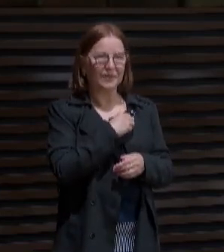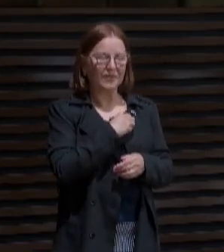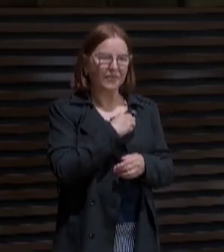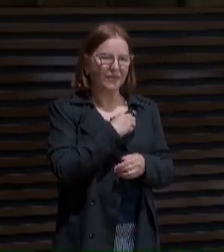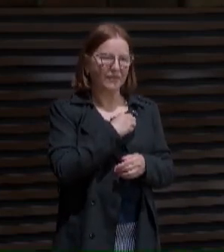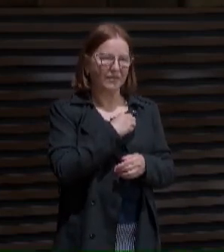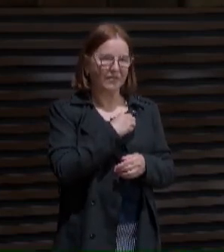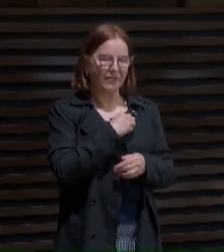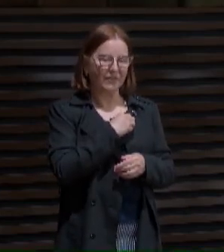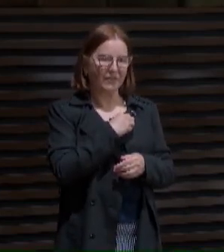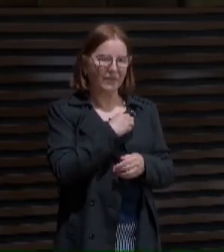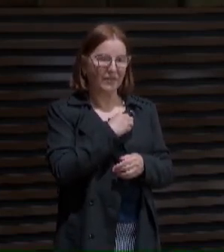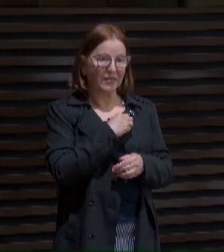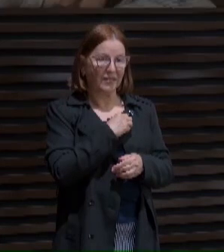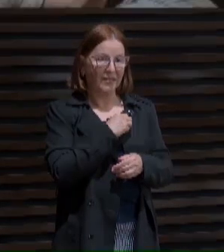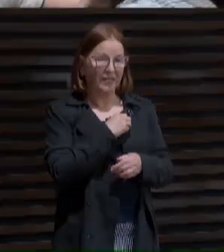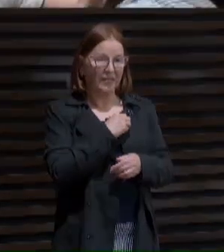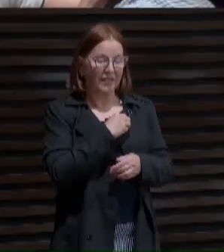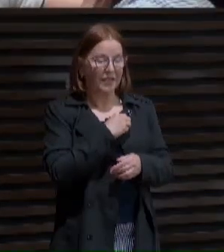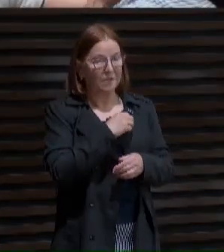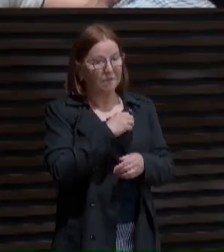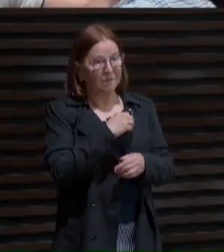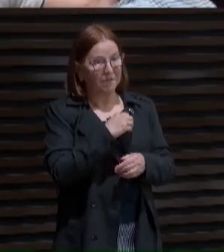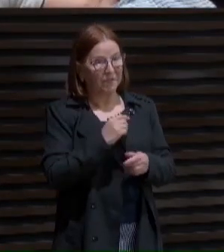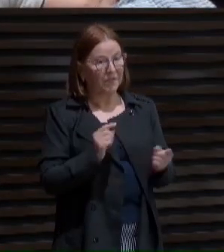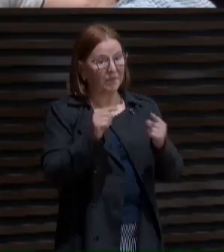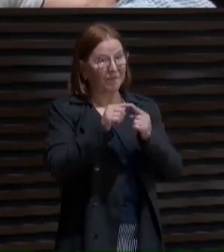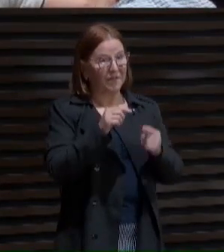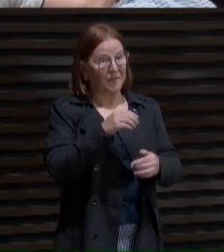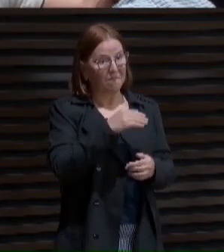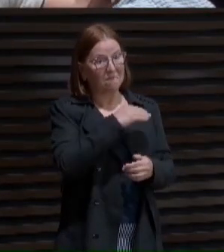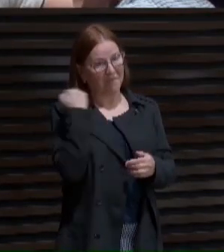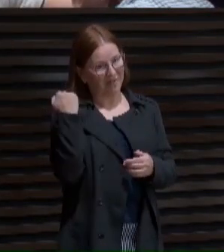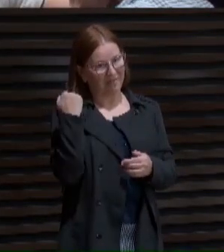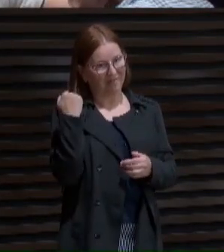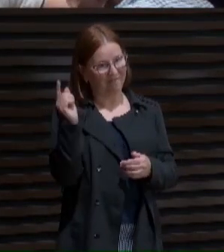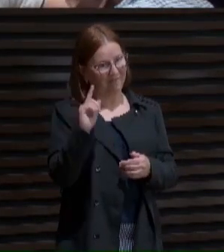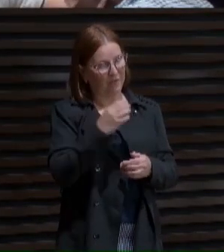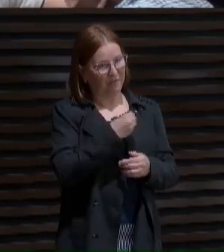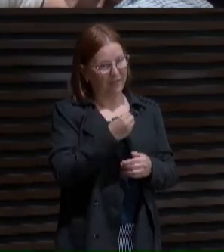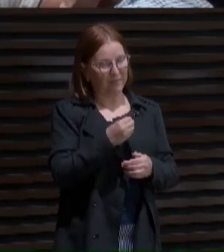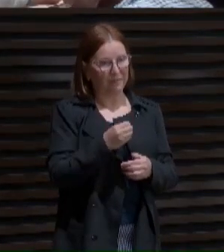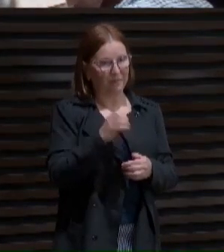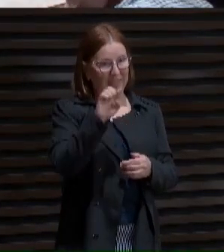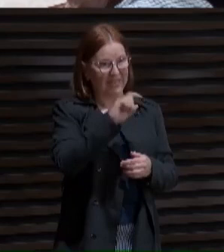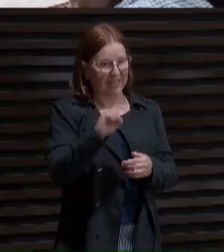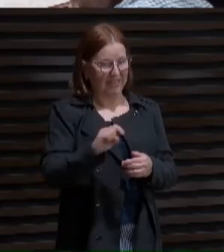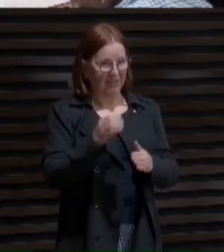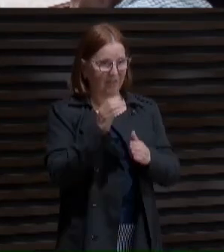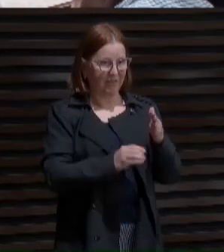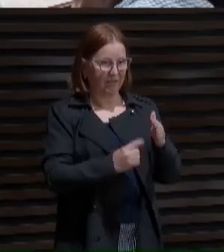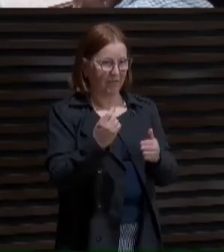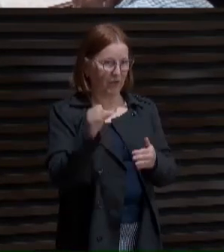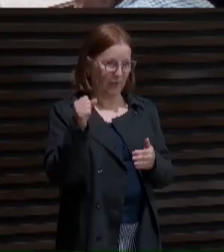é exatamente a morte. Não é a vida, é a morte. Ezequiel 18, 20,